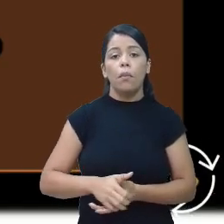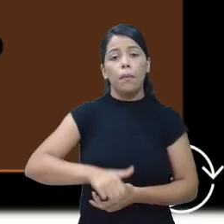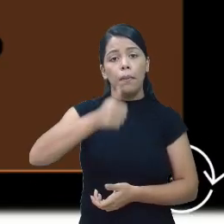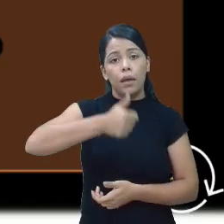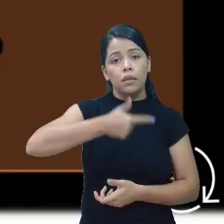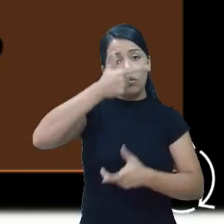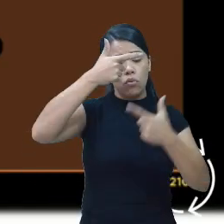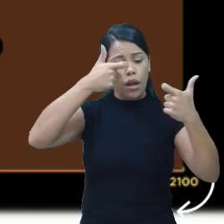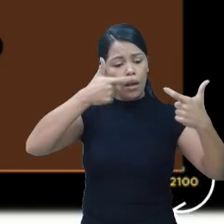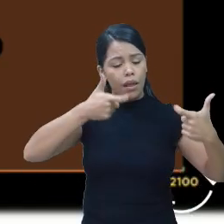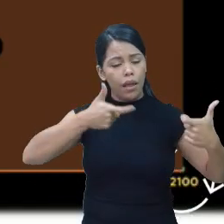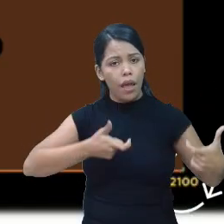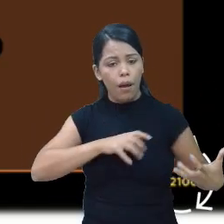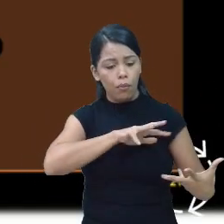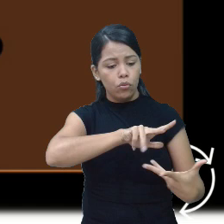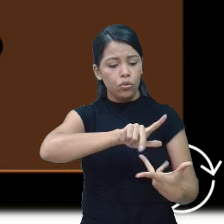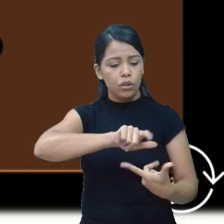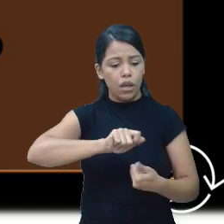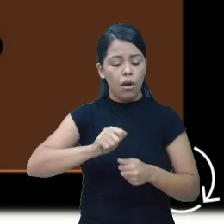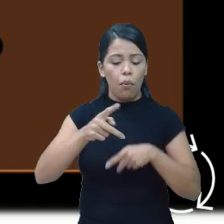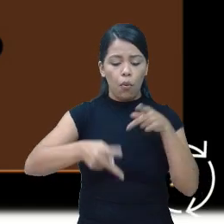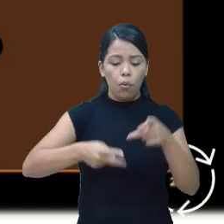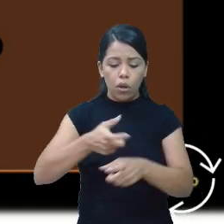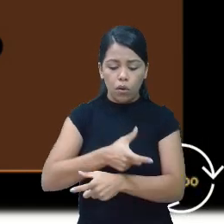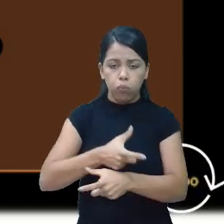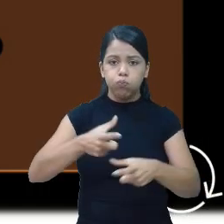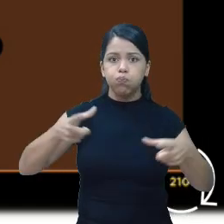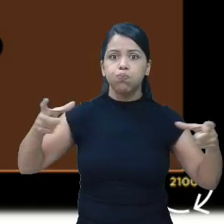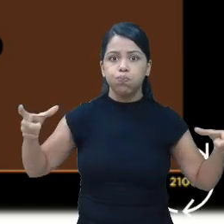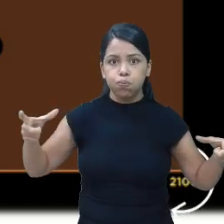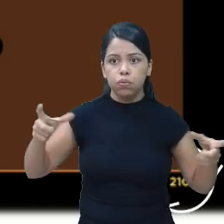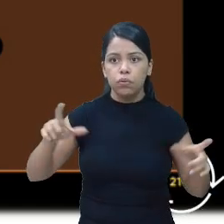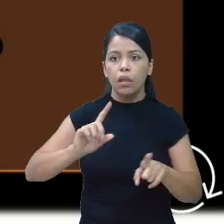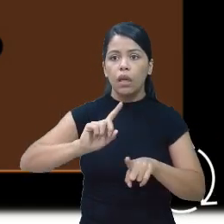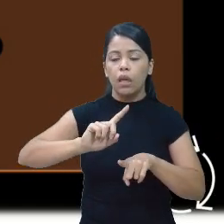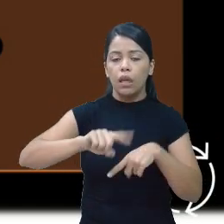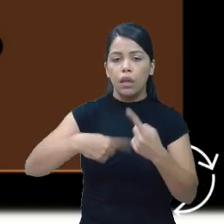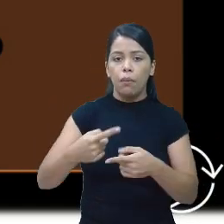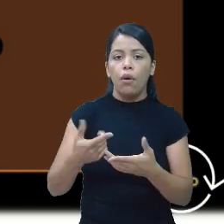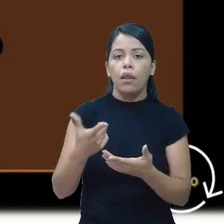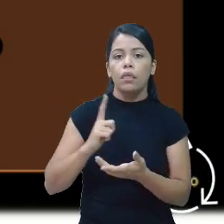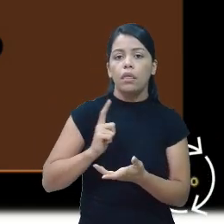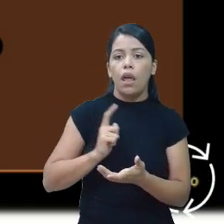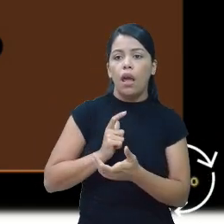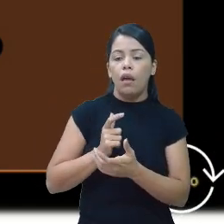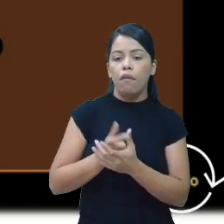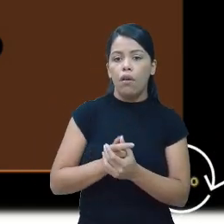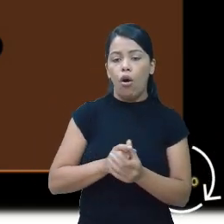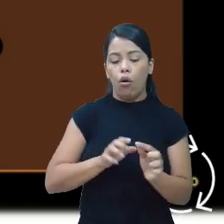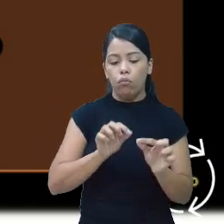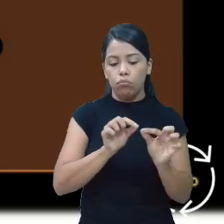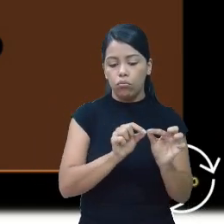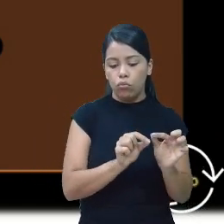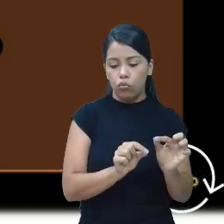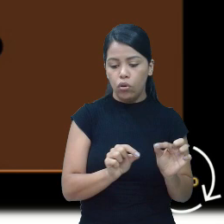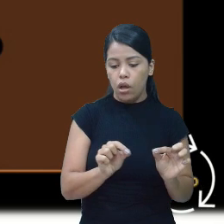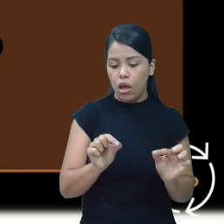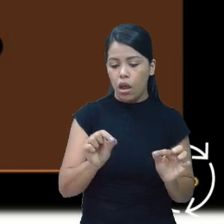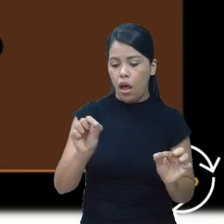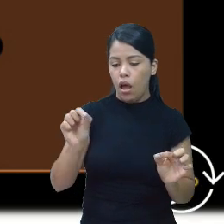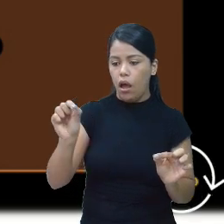gente tem uma projeção, né, essa parte aqui é uma projeção para o ano 2100 de termos 11 bilhões